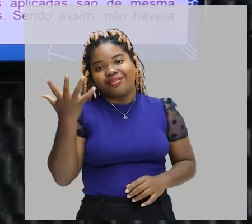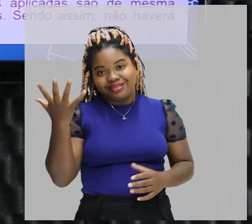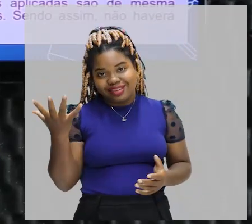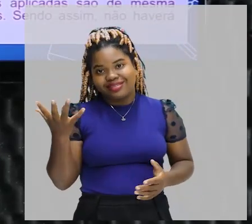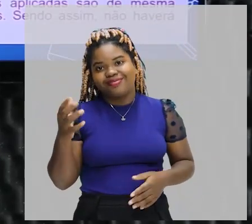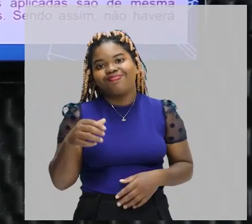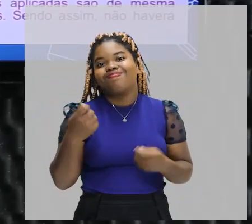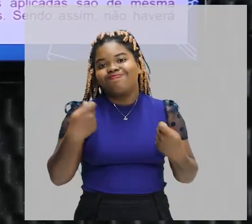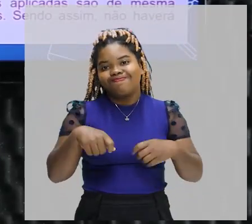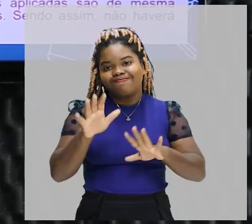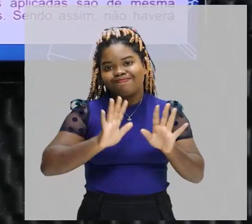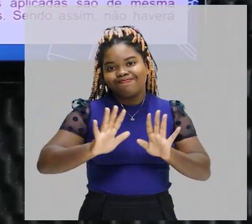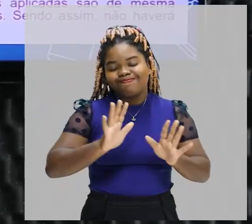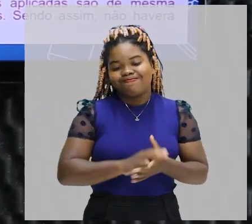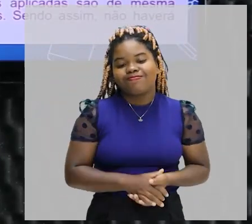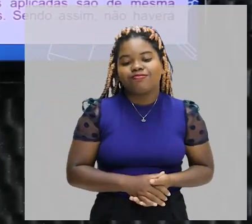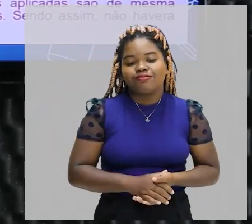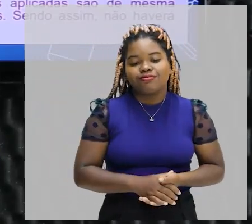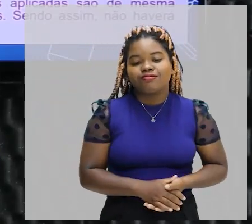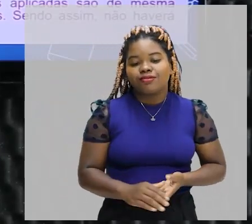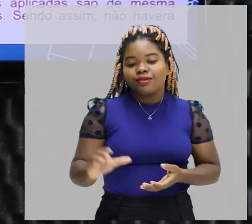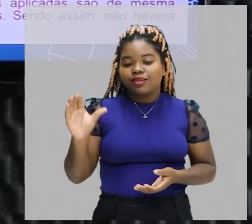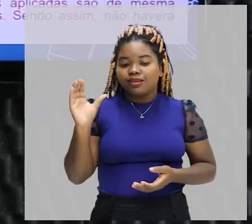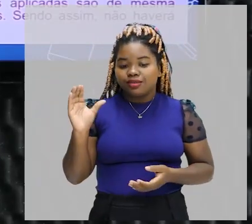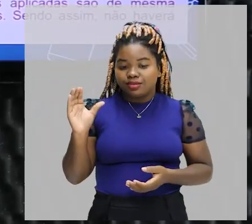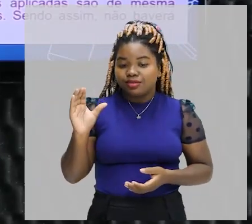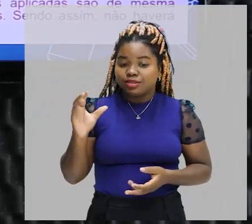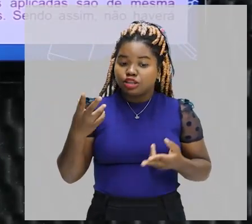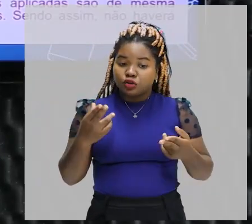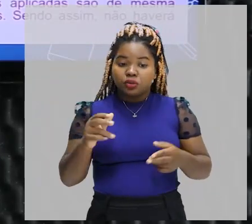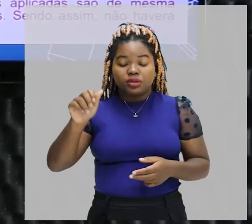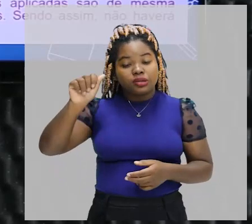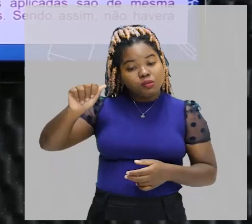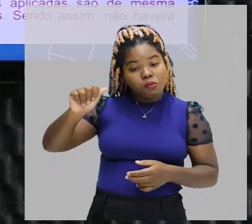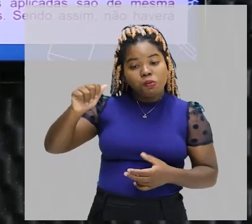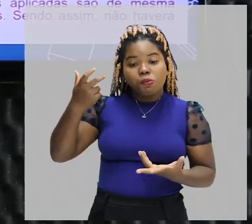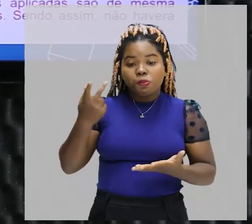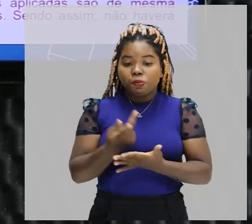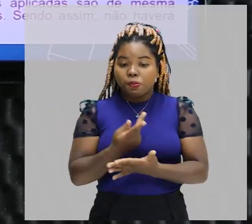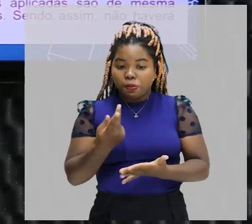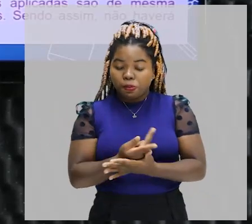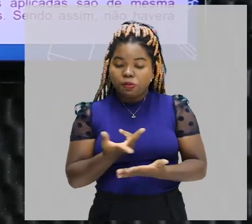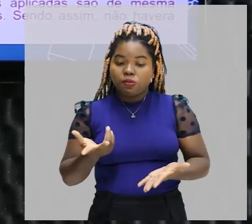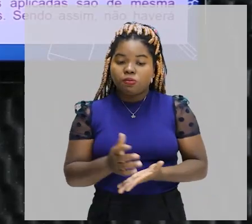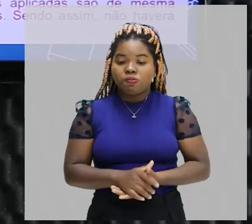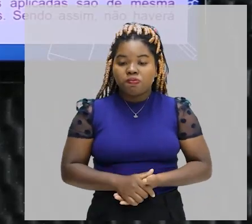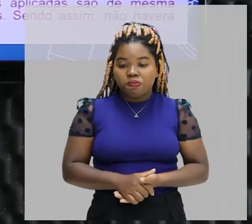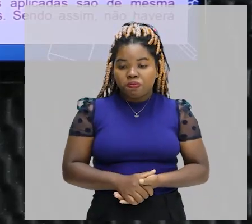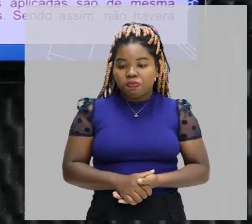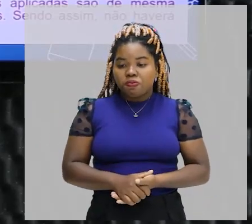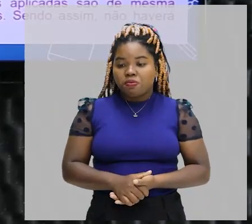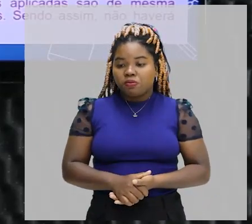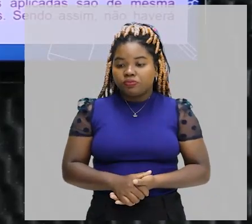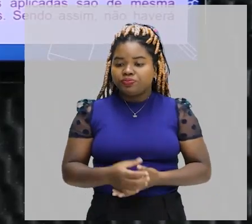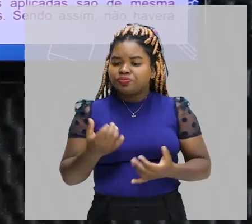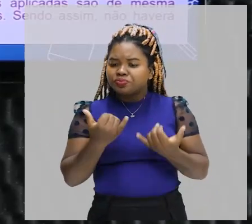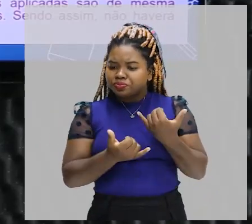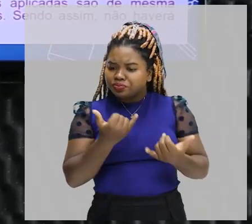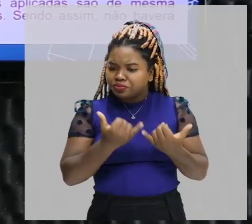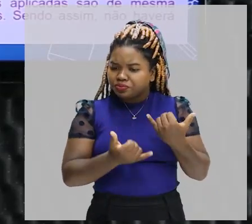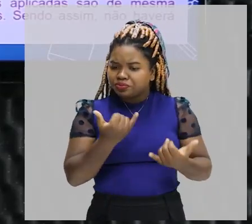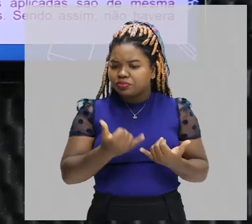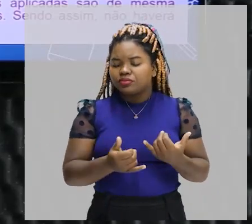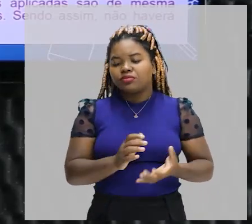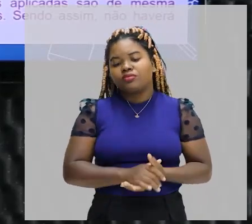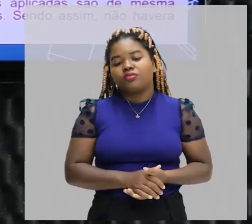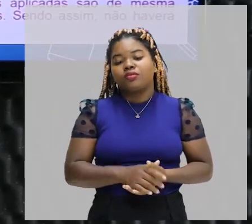que ter cuidado. A letra C é a mesma letra A, né? O estudante está correto, certo? E não há uma lei da física que possa explicar esse